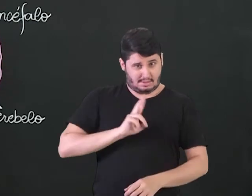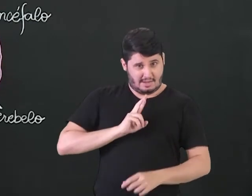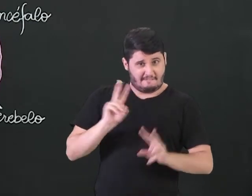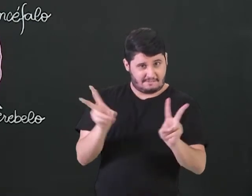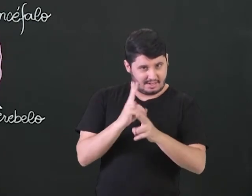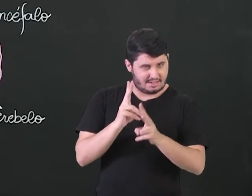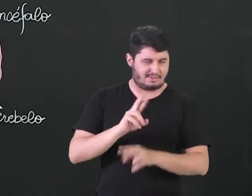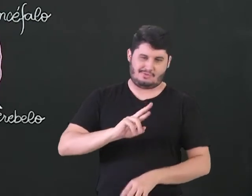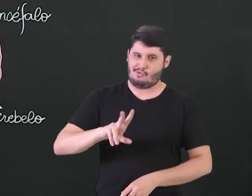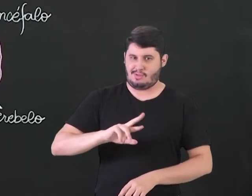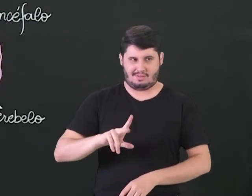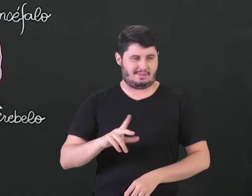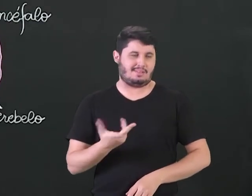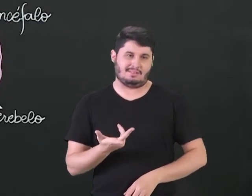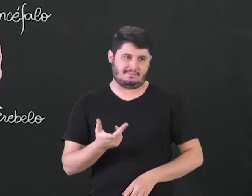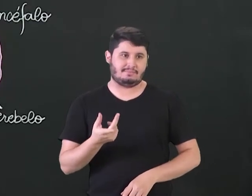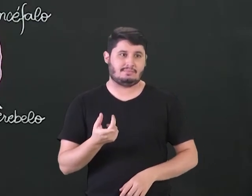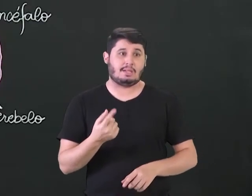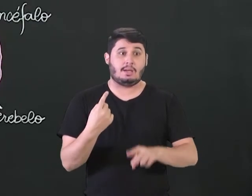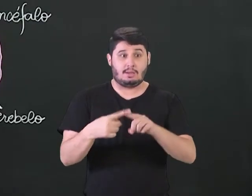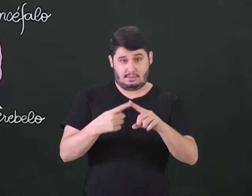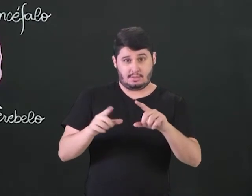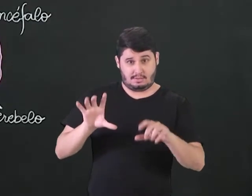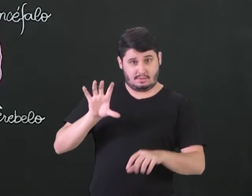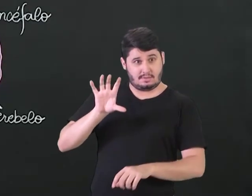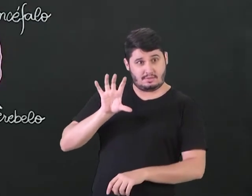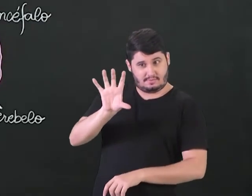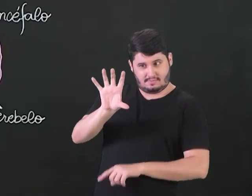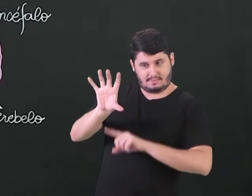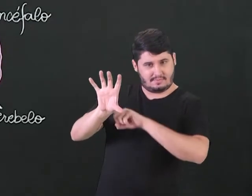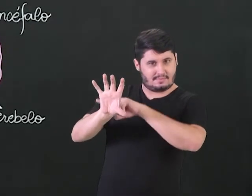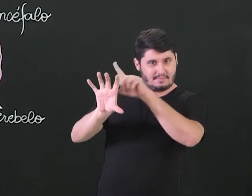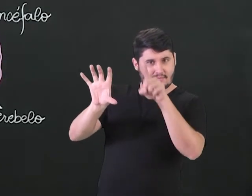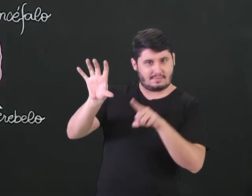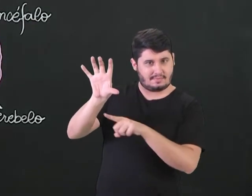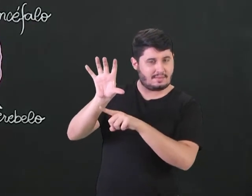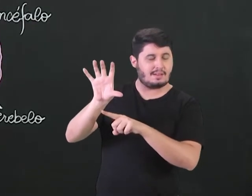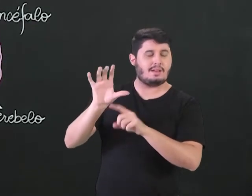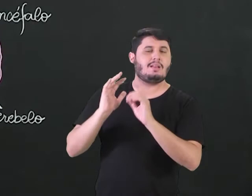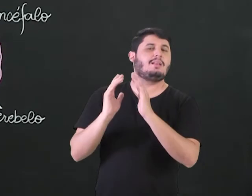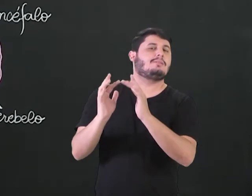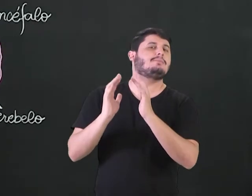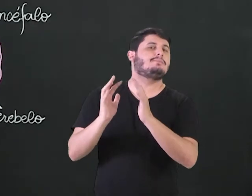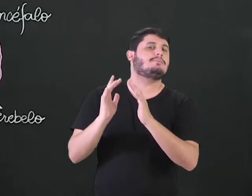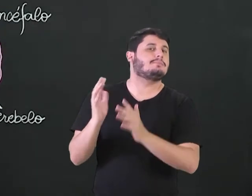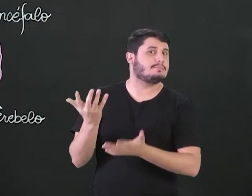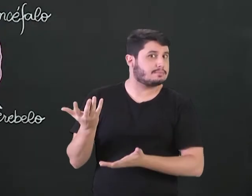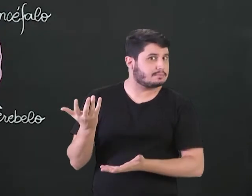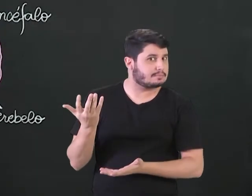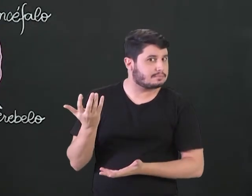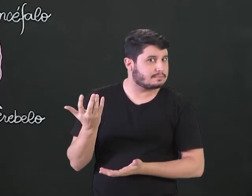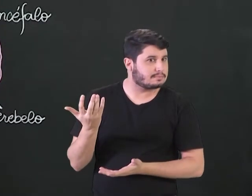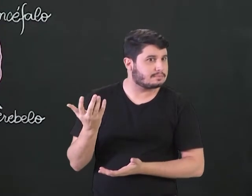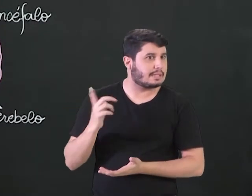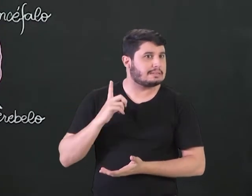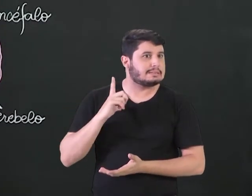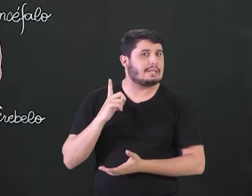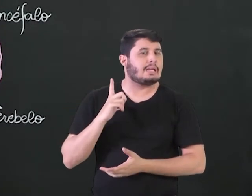área maior, que é o cérebro. Ela tem também, deixa eu identificar aqui,